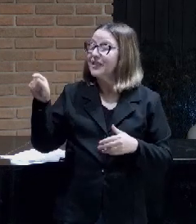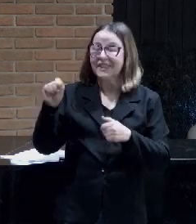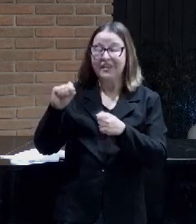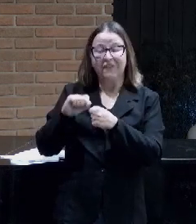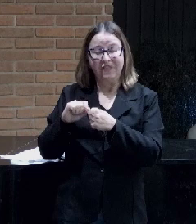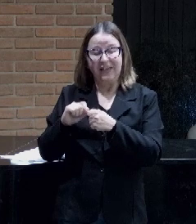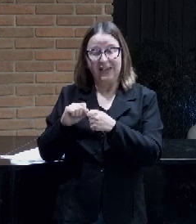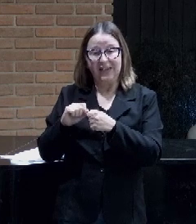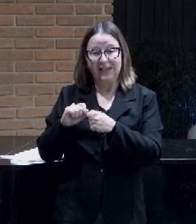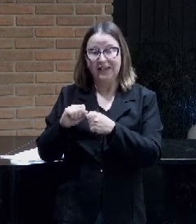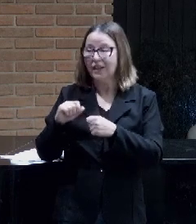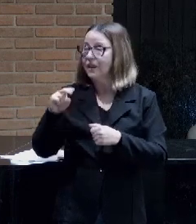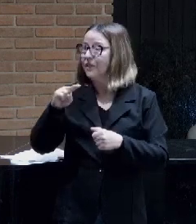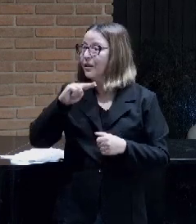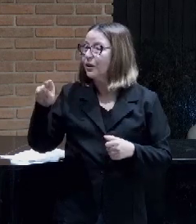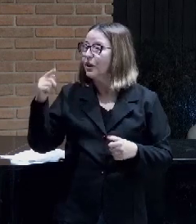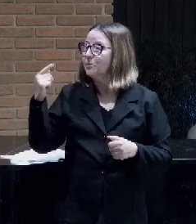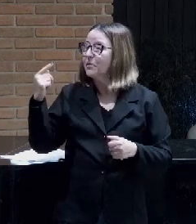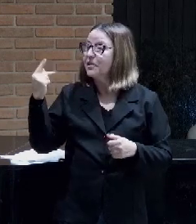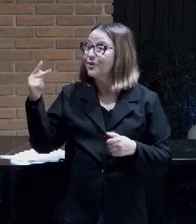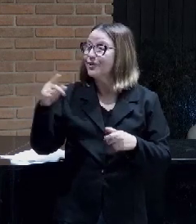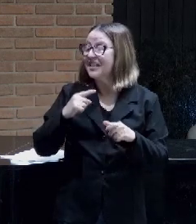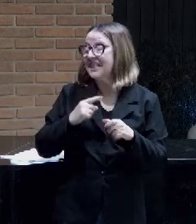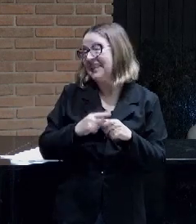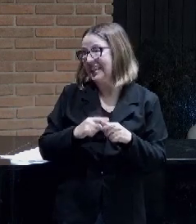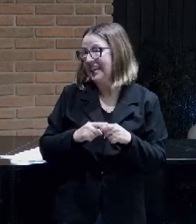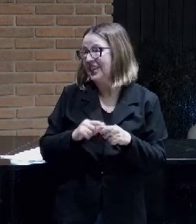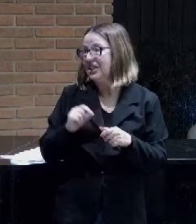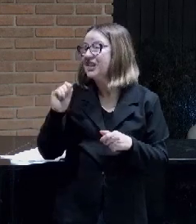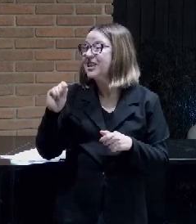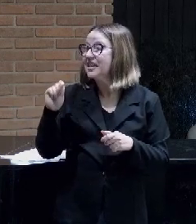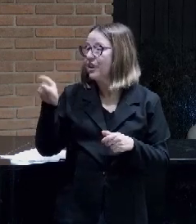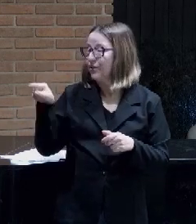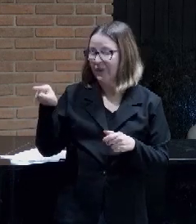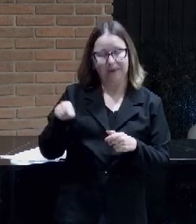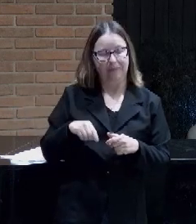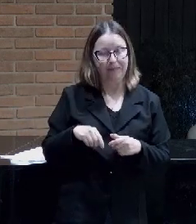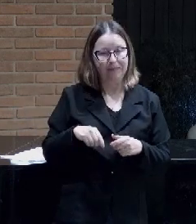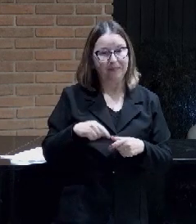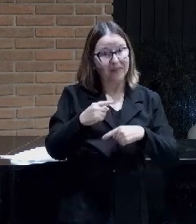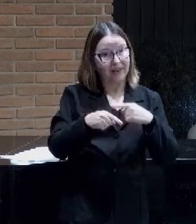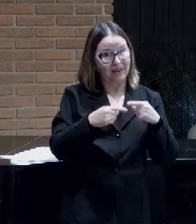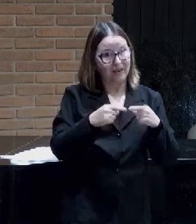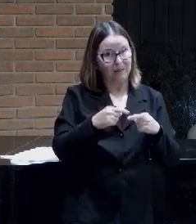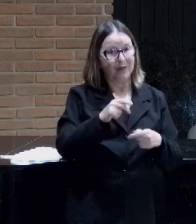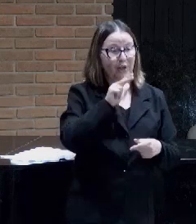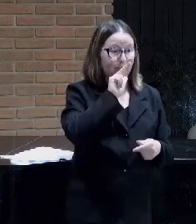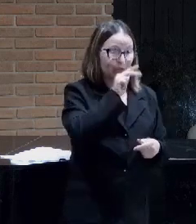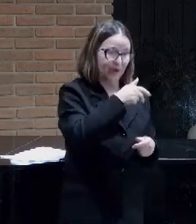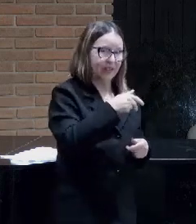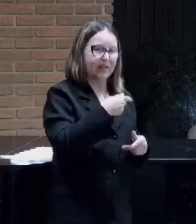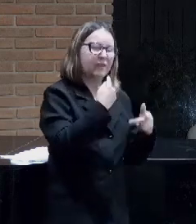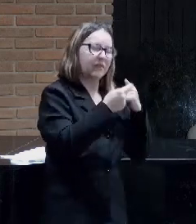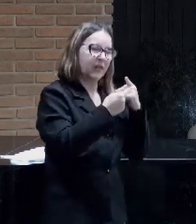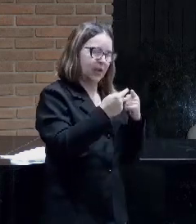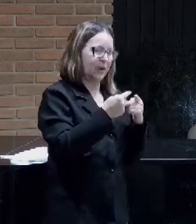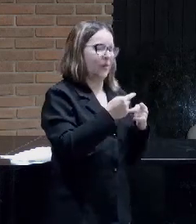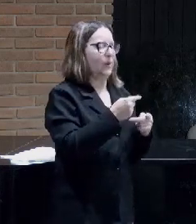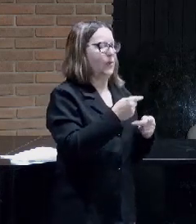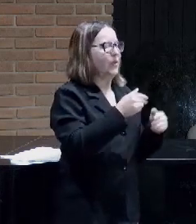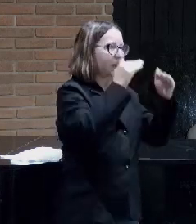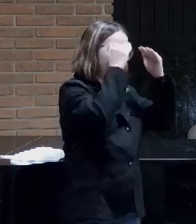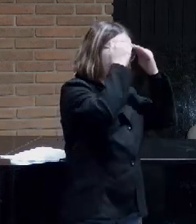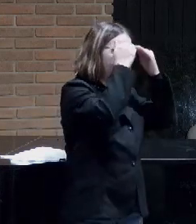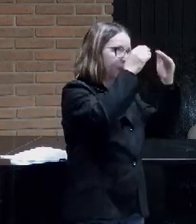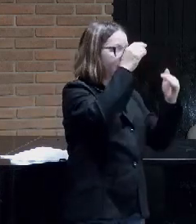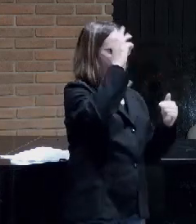você é? Depois de tudo isso, Jonas diz que teme ao Senhor aquele que criou o céu, que fez o